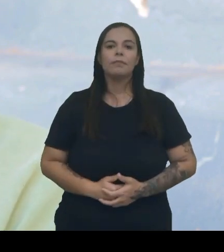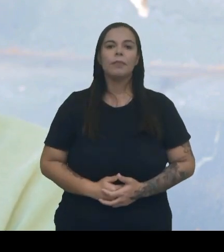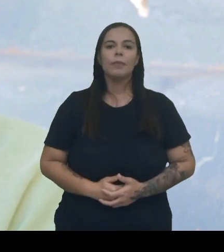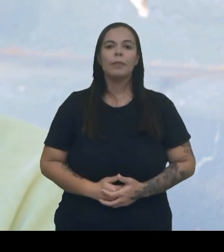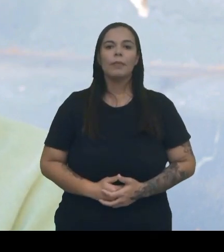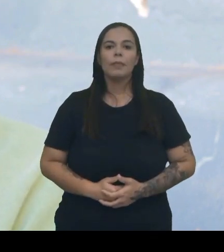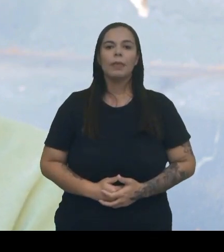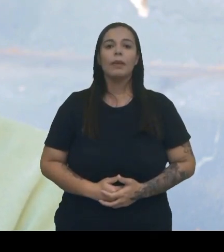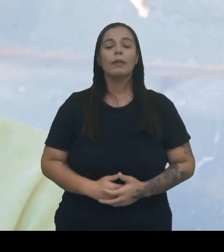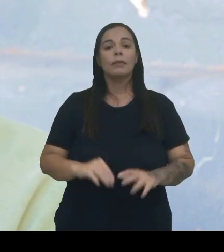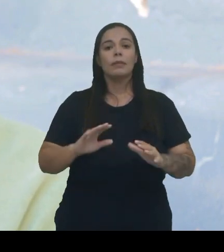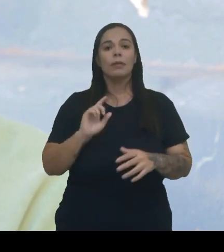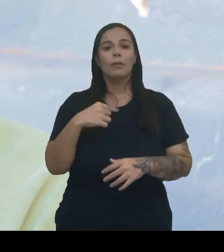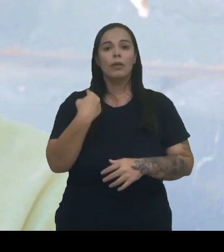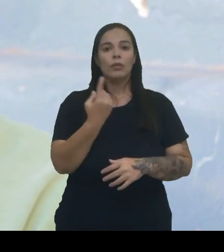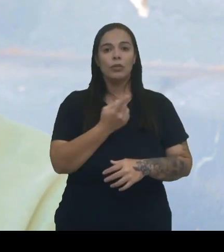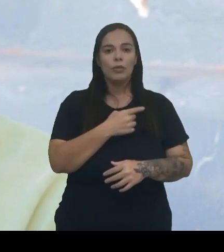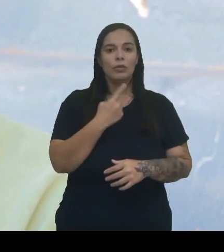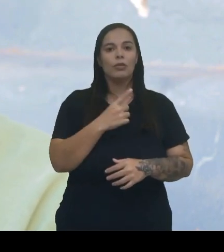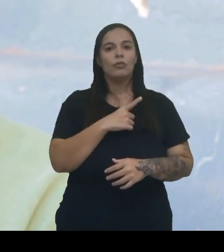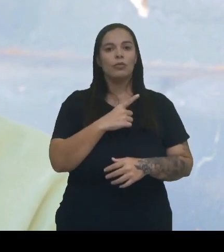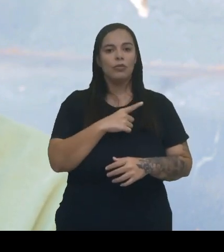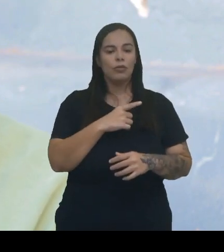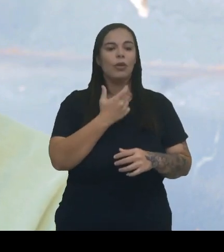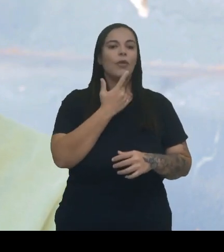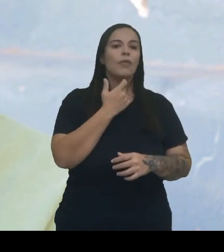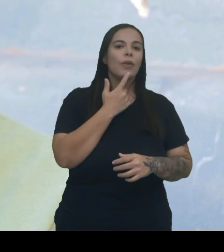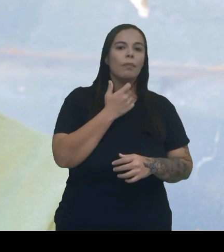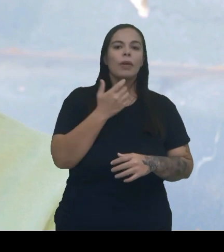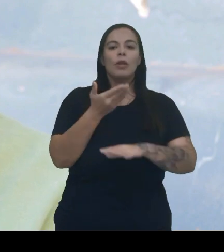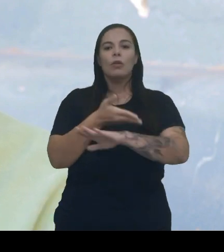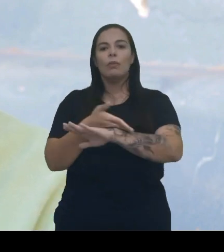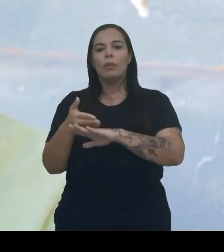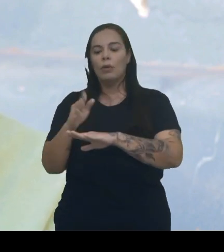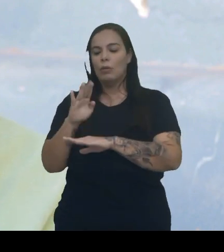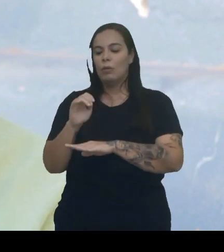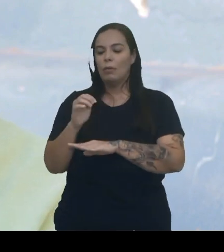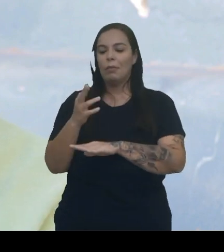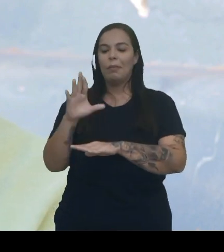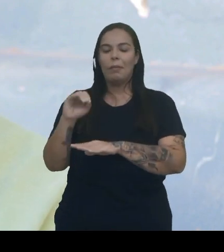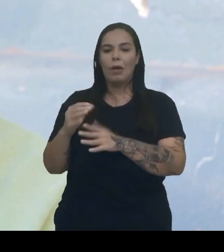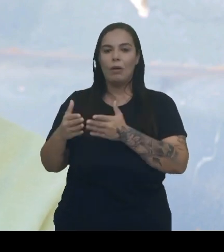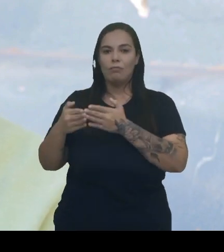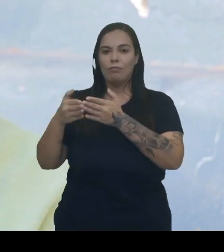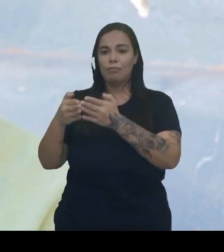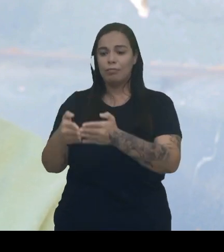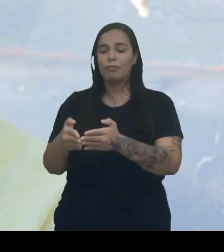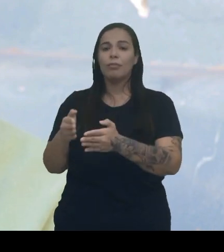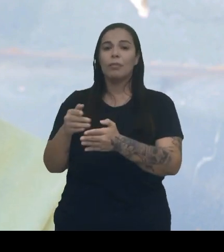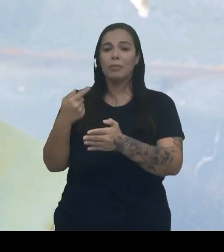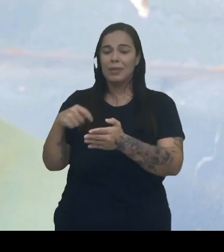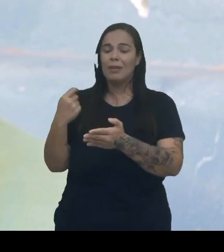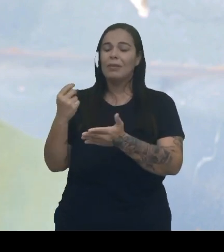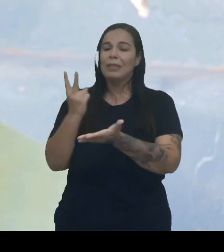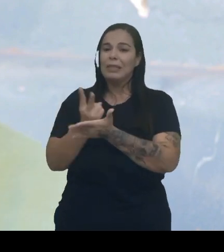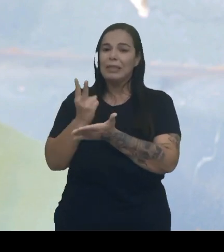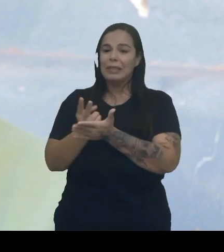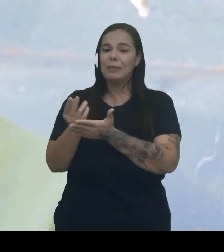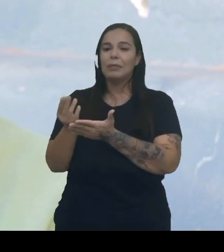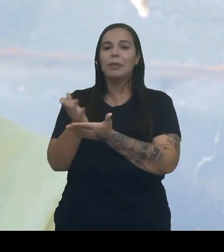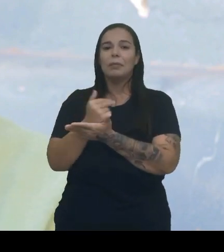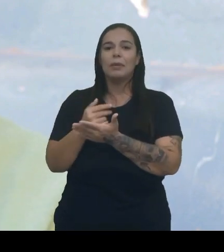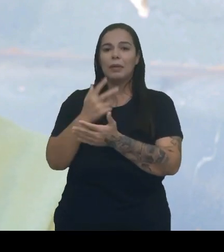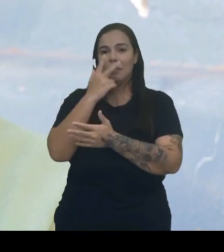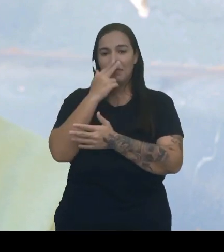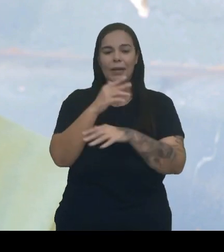Bacorubu, além de ser Bacorubu, tem o Bacorubu vermelho e o branco. O Bacorubu branco, rapaz, você tem que sempre pintar. É igual uma ferida,